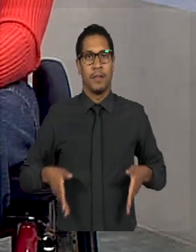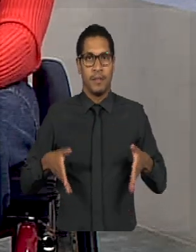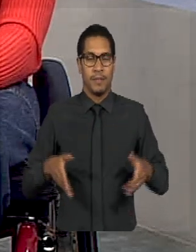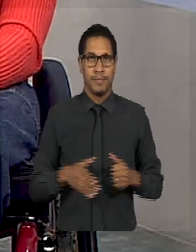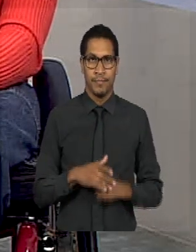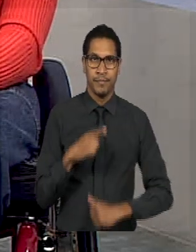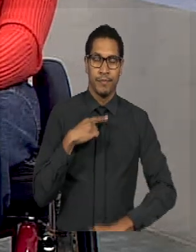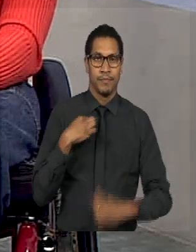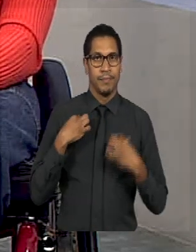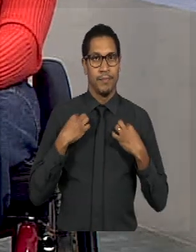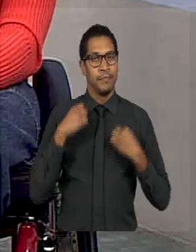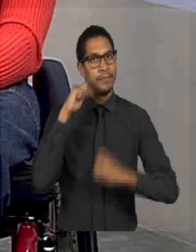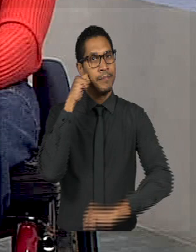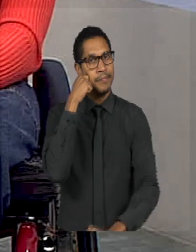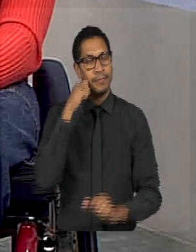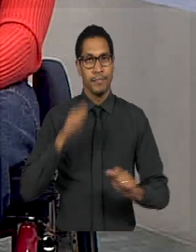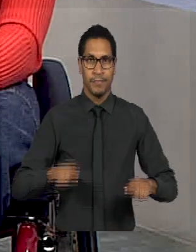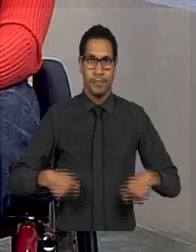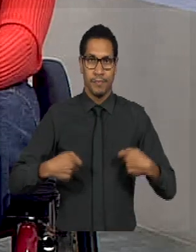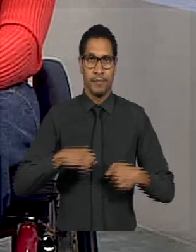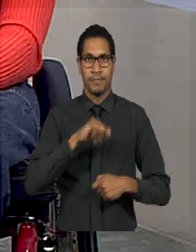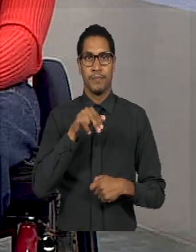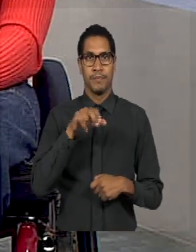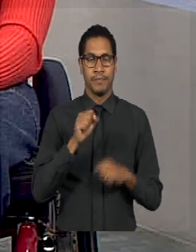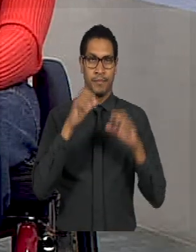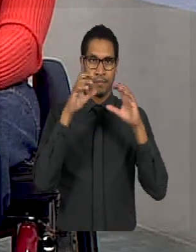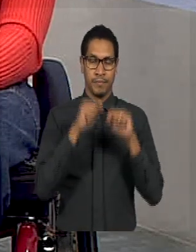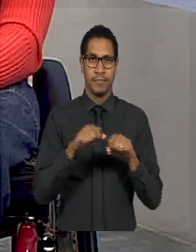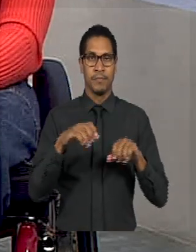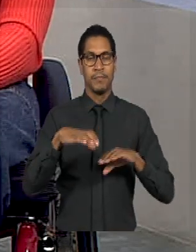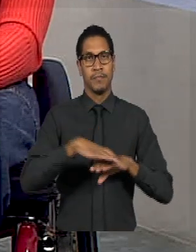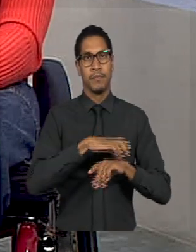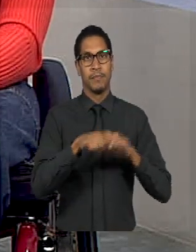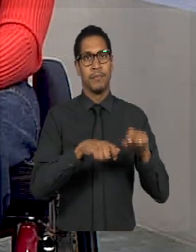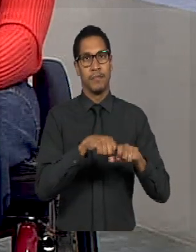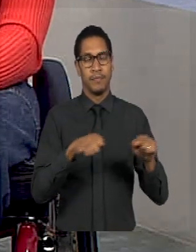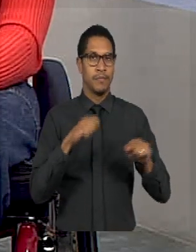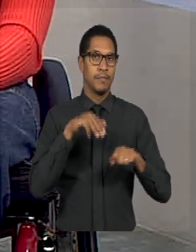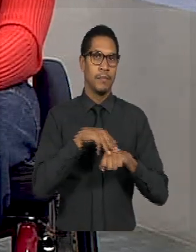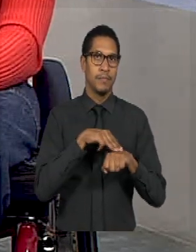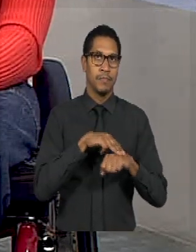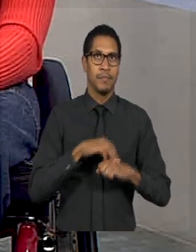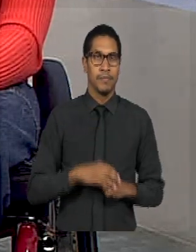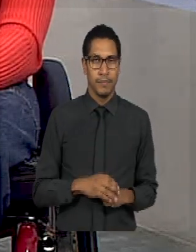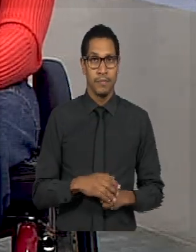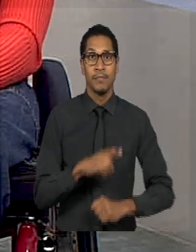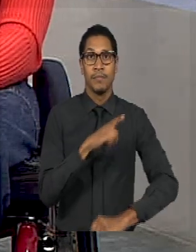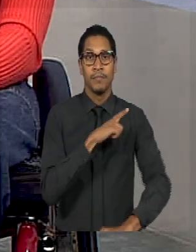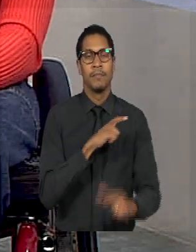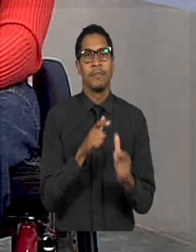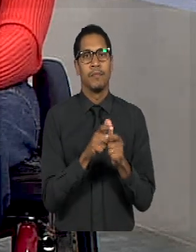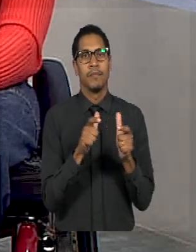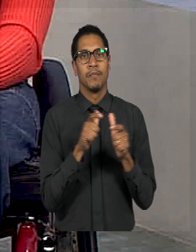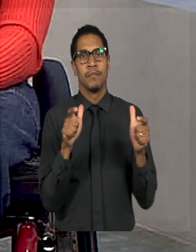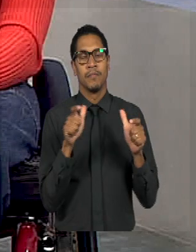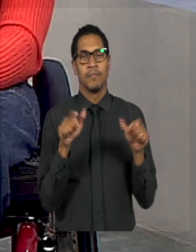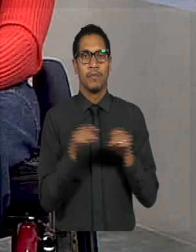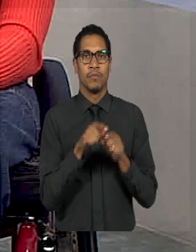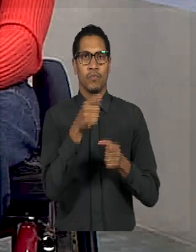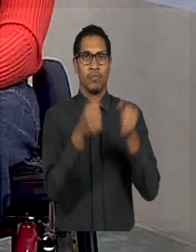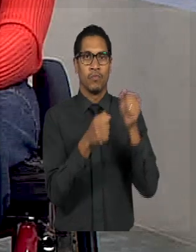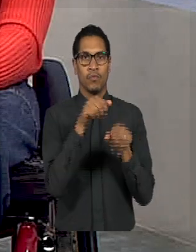uma calça jeans escura e um sapatênis marrom. Com o crescimento do número de veículos,